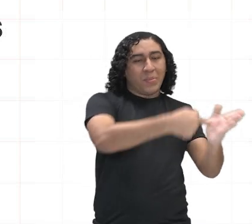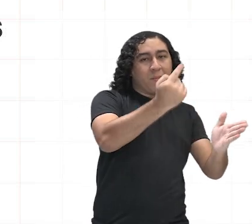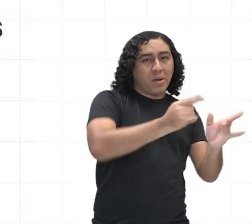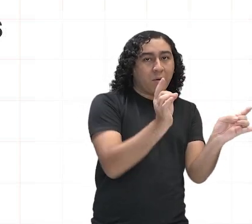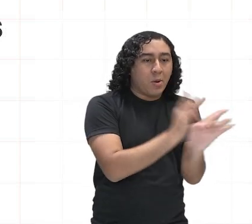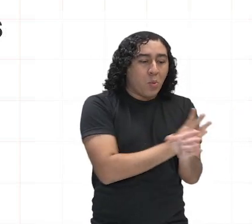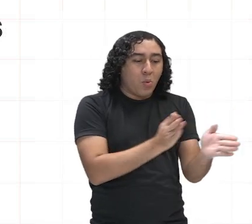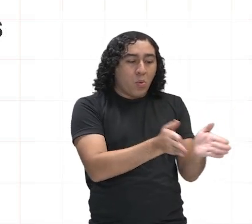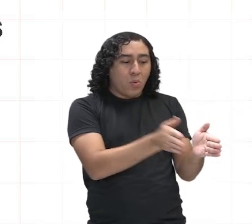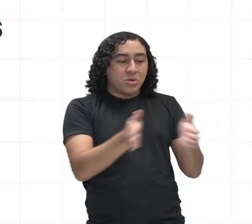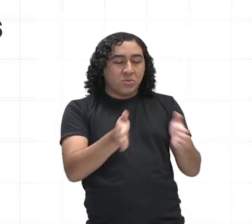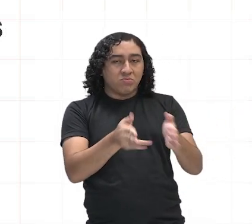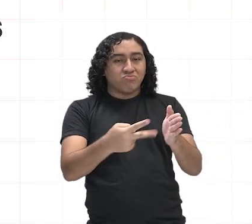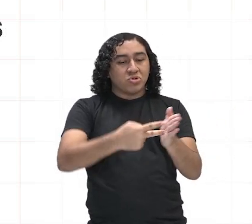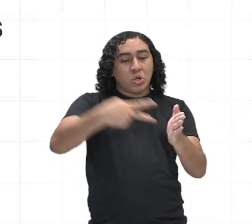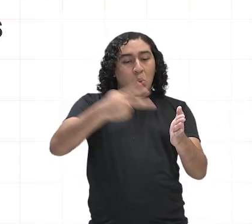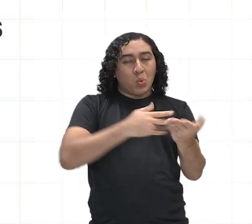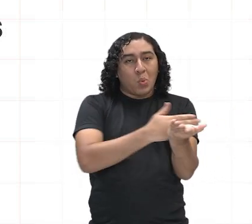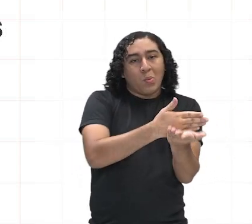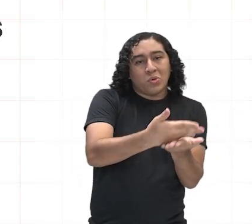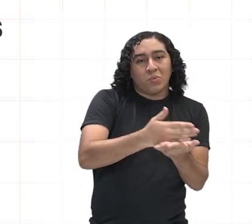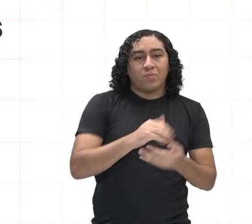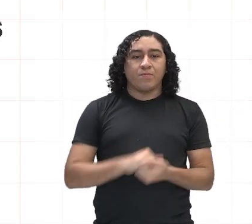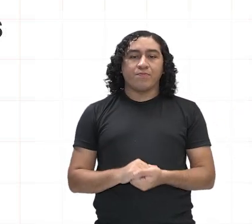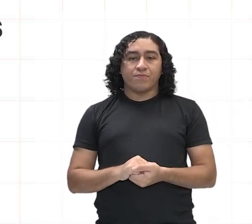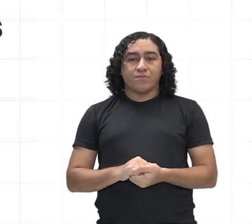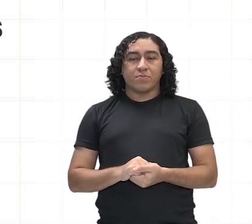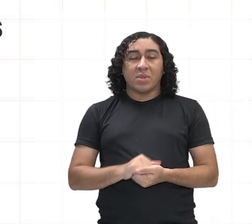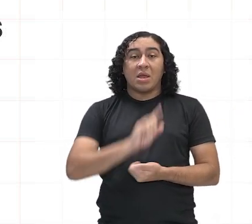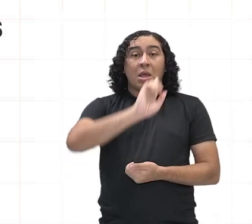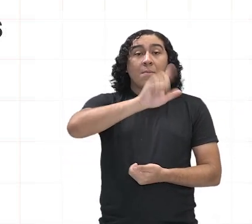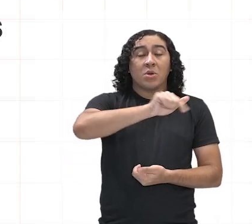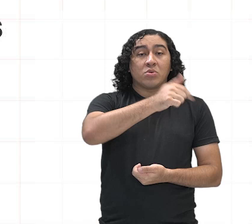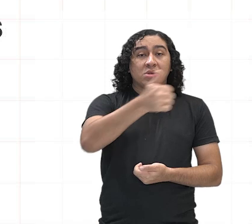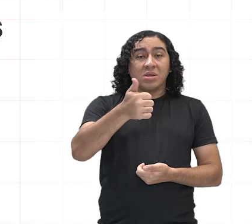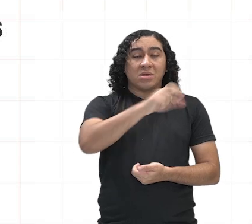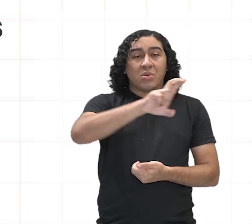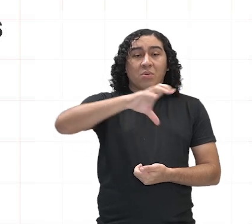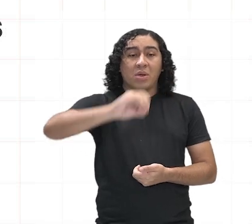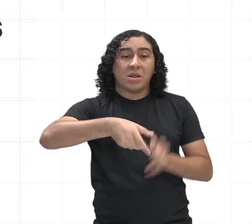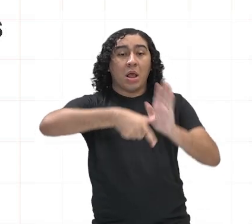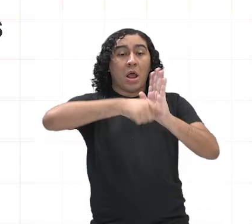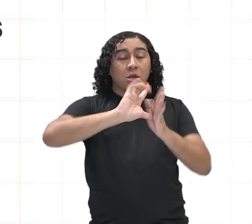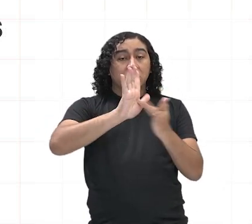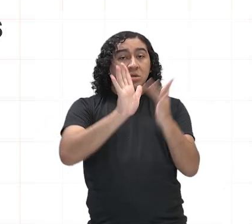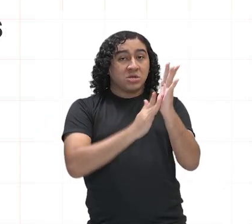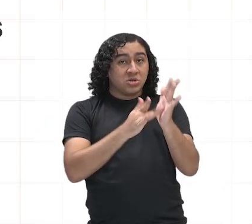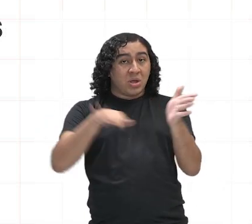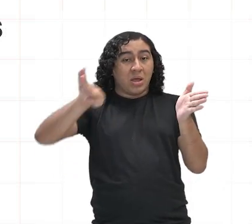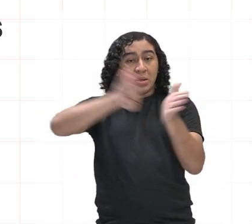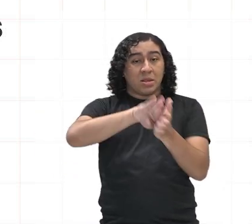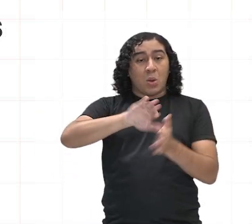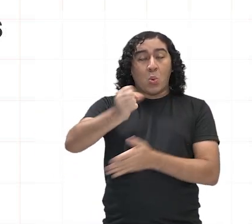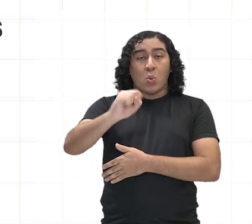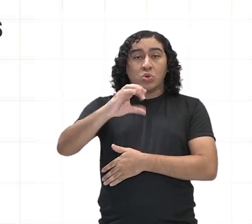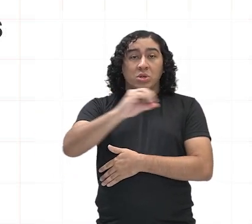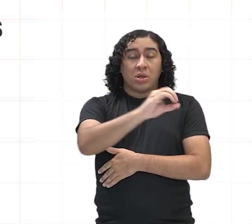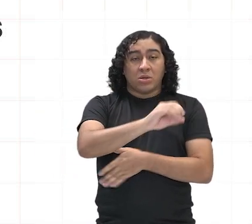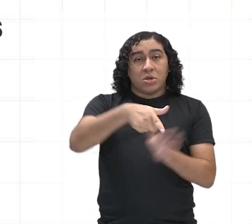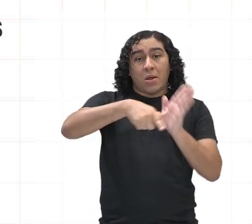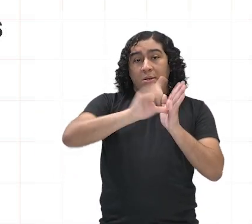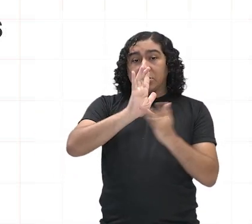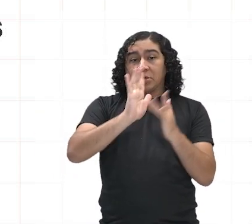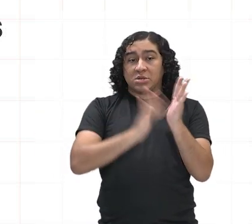de 1150 a.C. e 800 a.C. O nome dado a esta fase está relacionada com